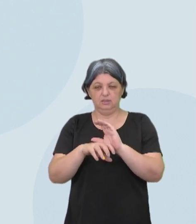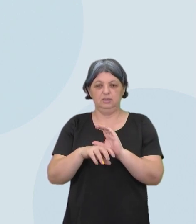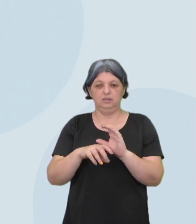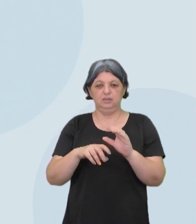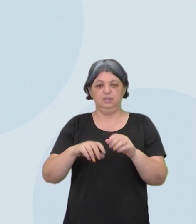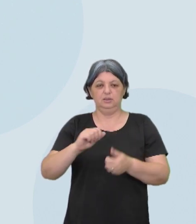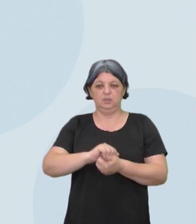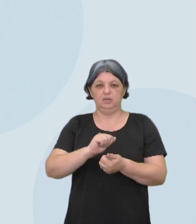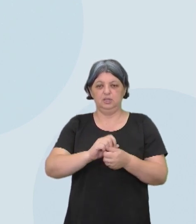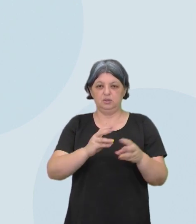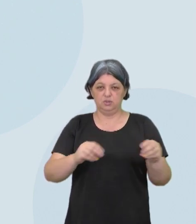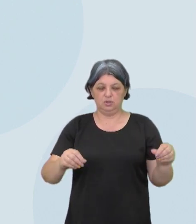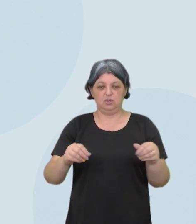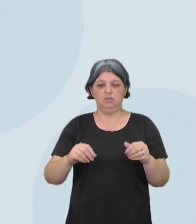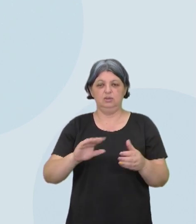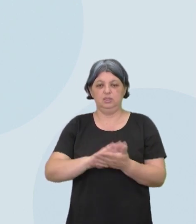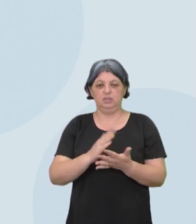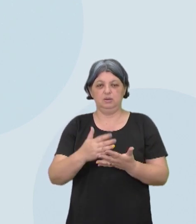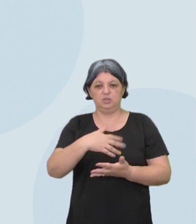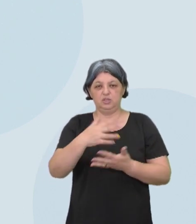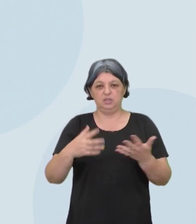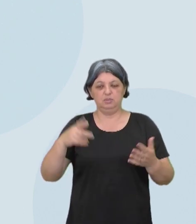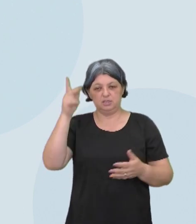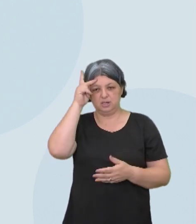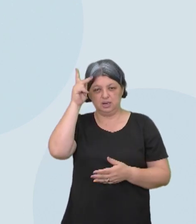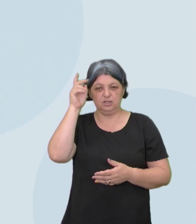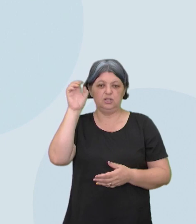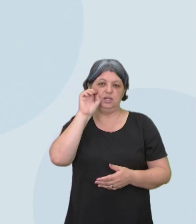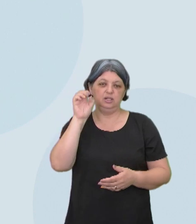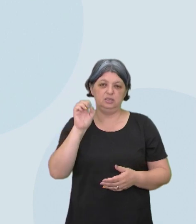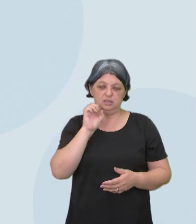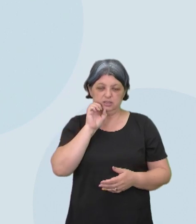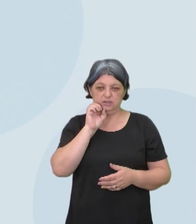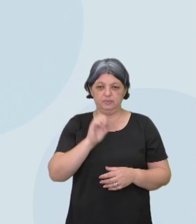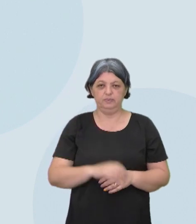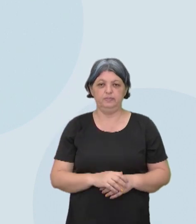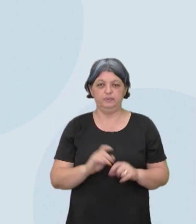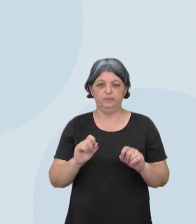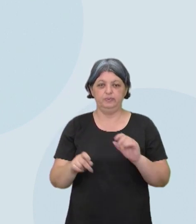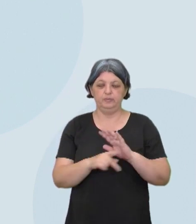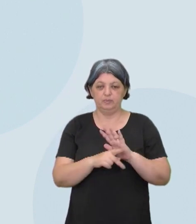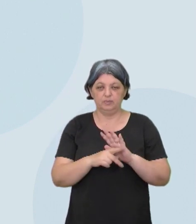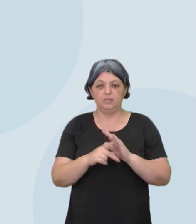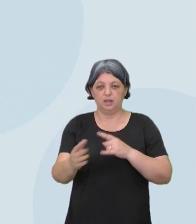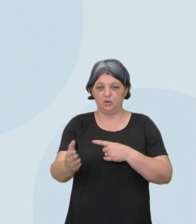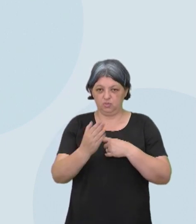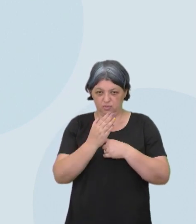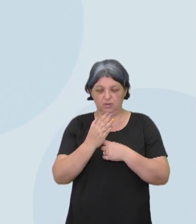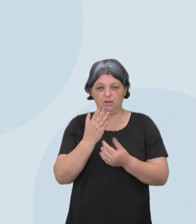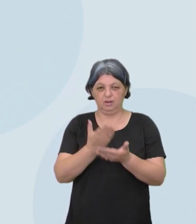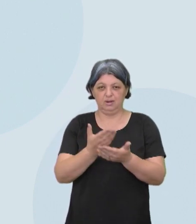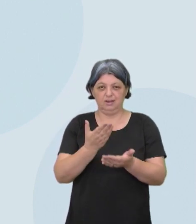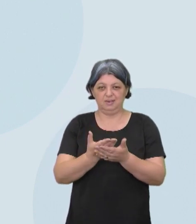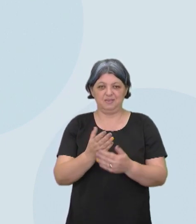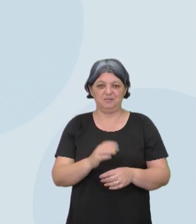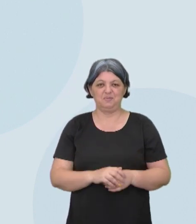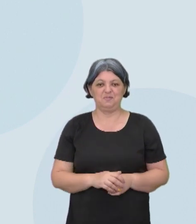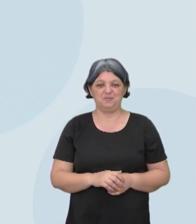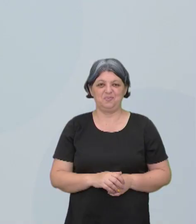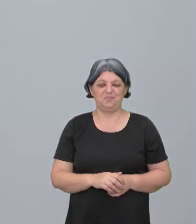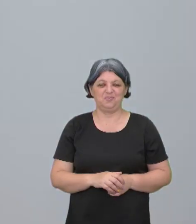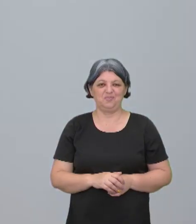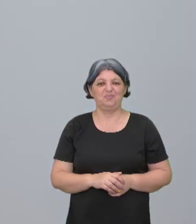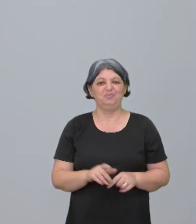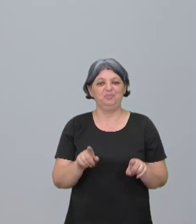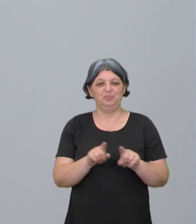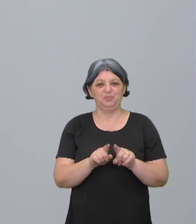e a Elisângela, que vai aparecer aí para vocês, para nos ajudar aí durante as nossas aulas. E além